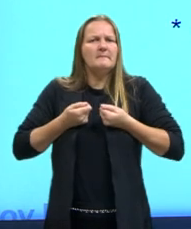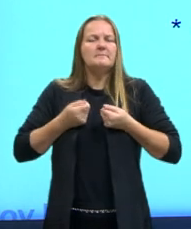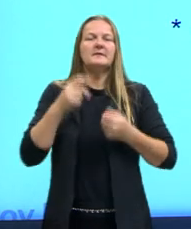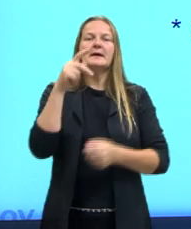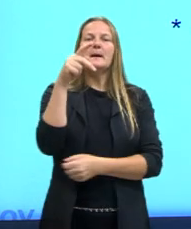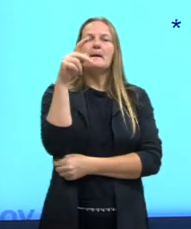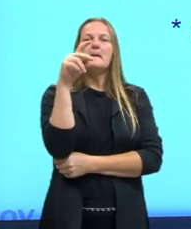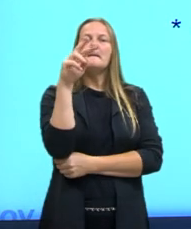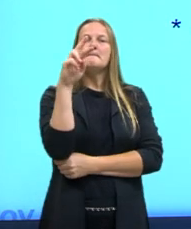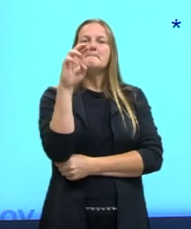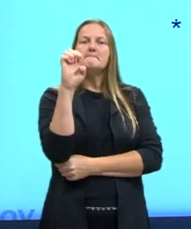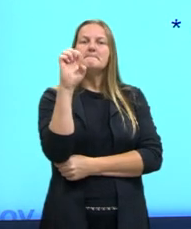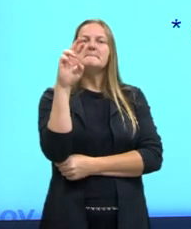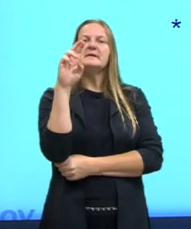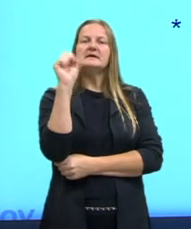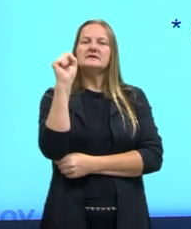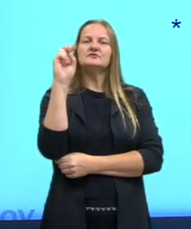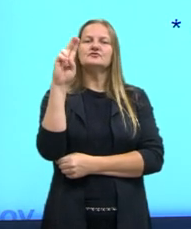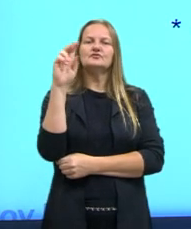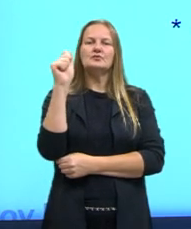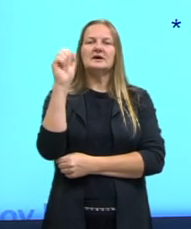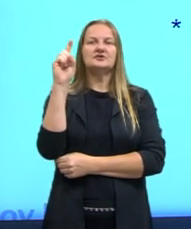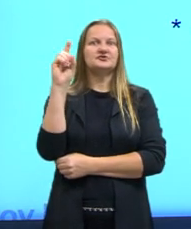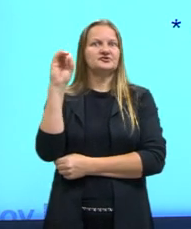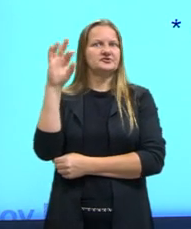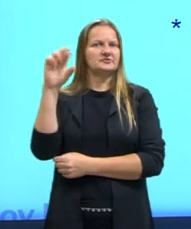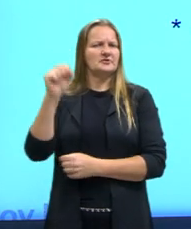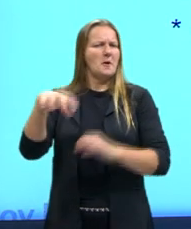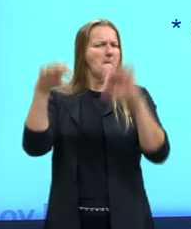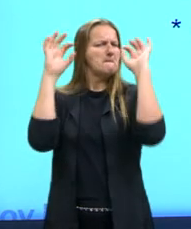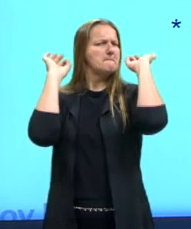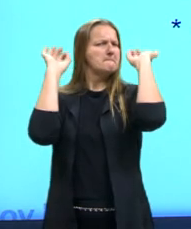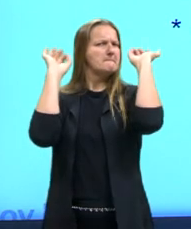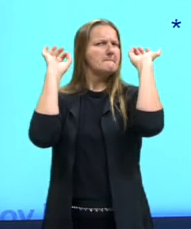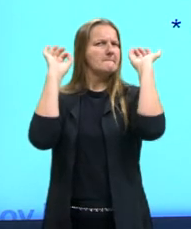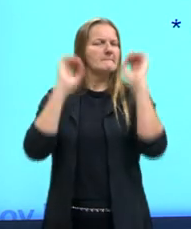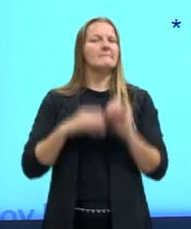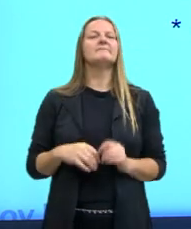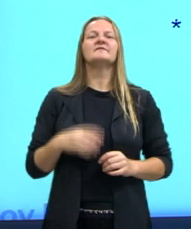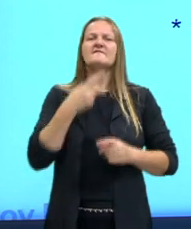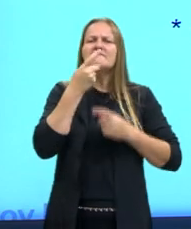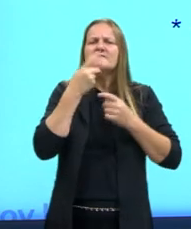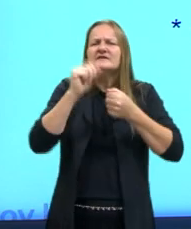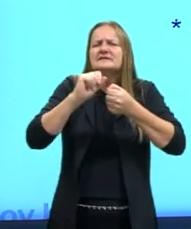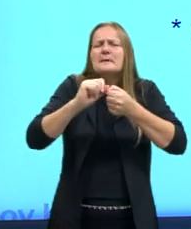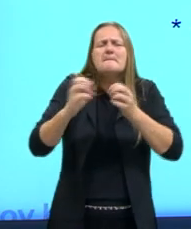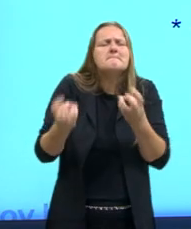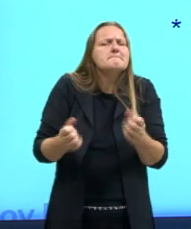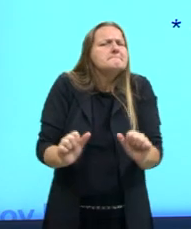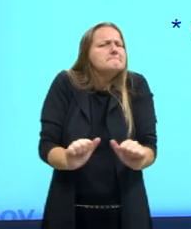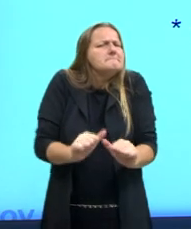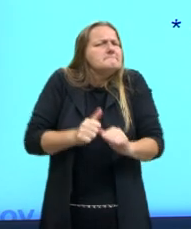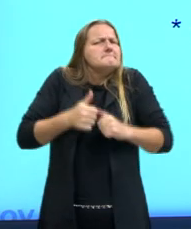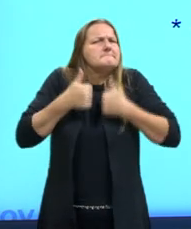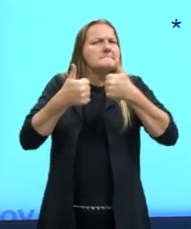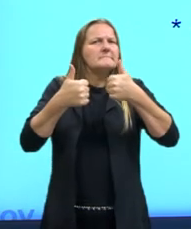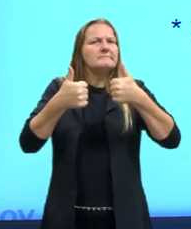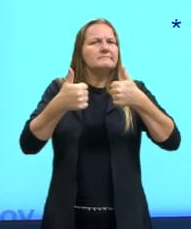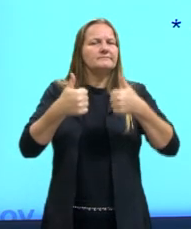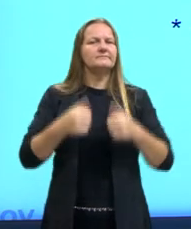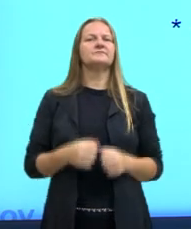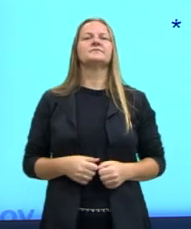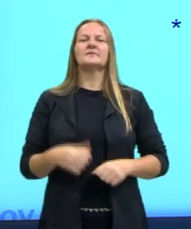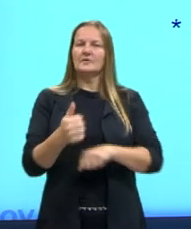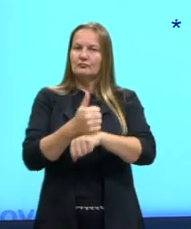eles buscam a artrite que ascendência naqueles faziam fazer o melhor como em outras profissões já existia e